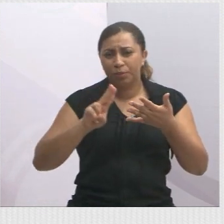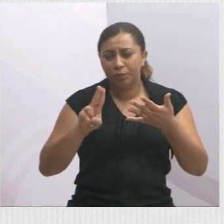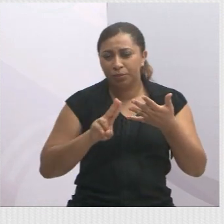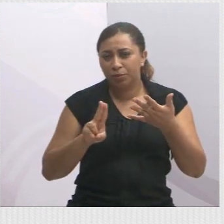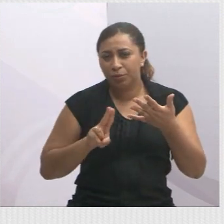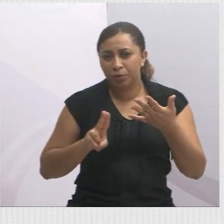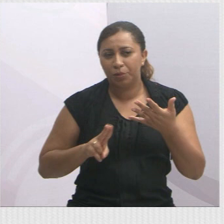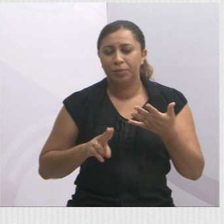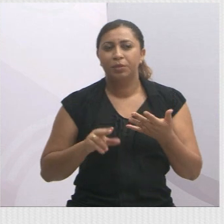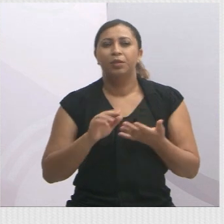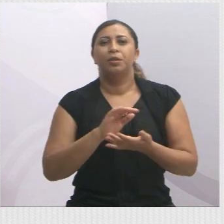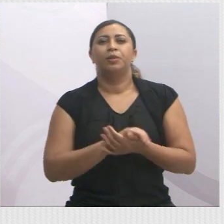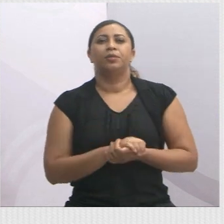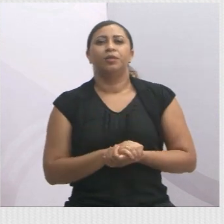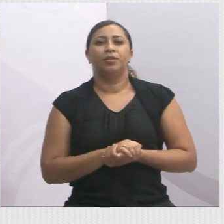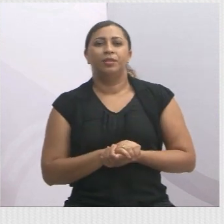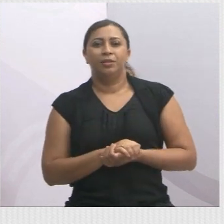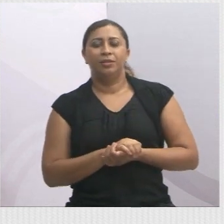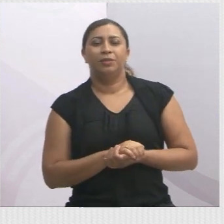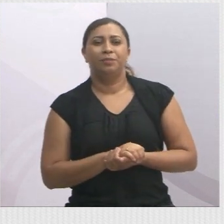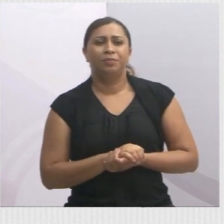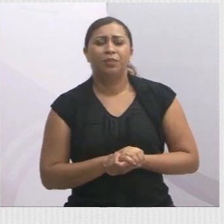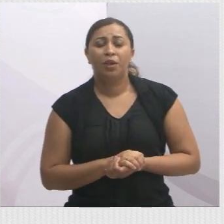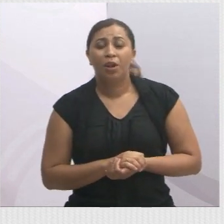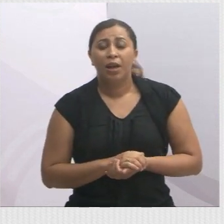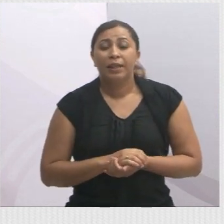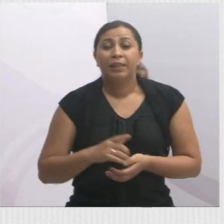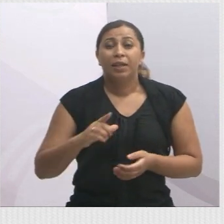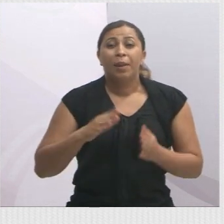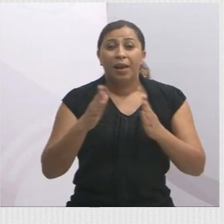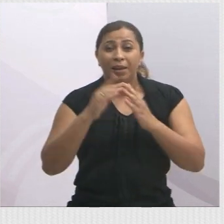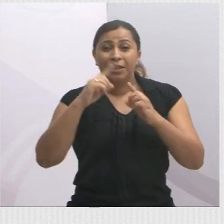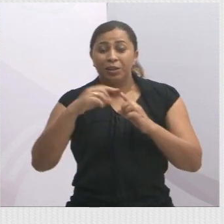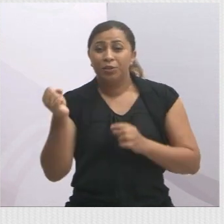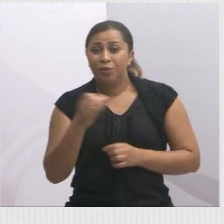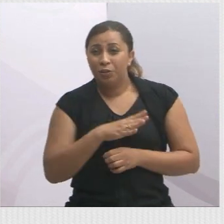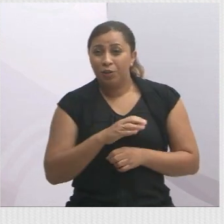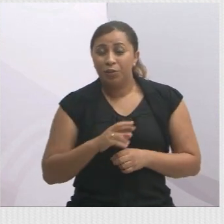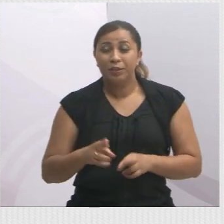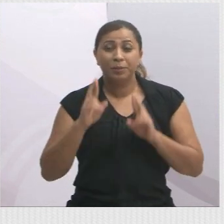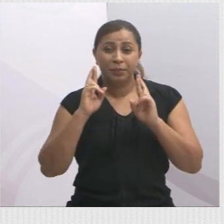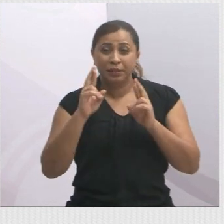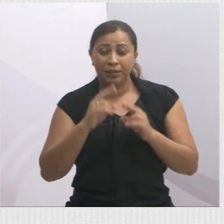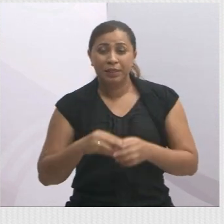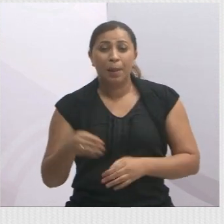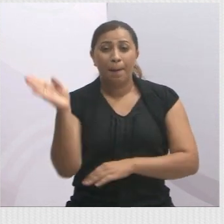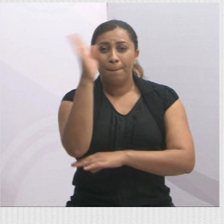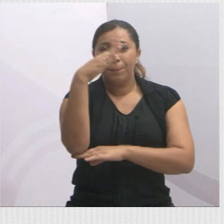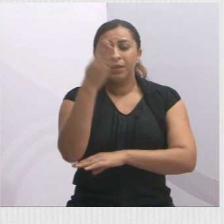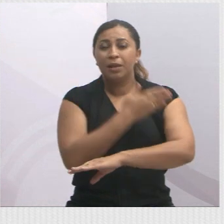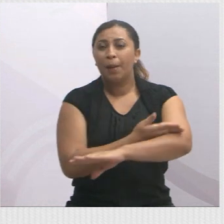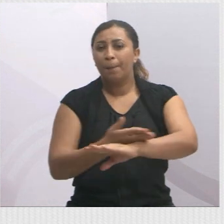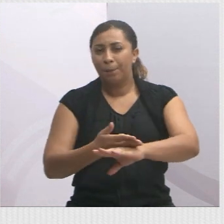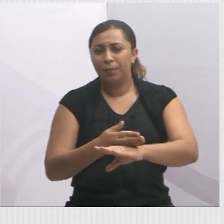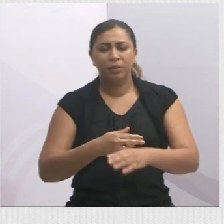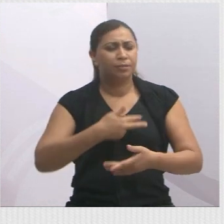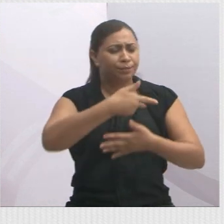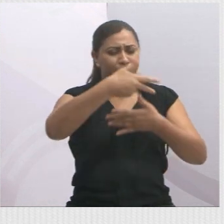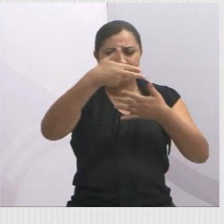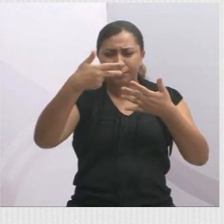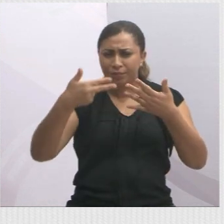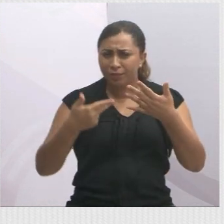Califórnia, Cidade de Gonçalves, Nova Esperança, Bandeira Branca, Jardim Emília e